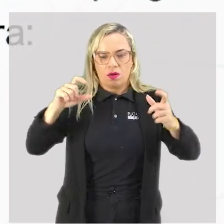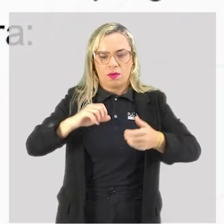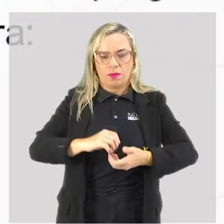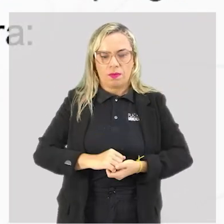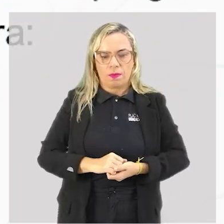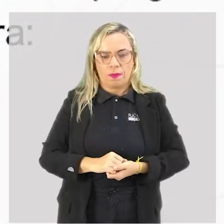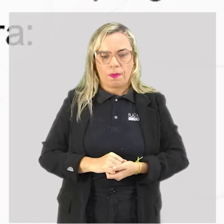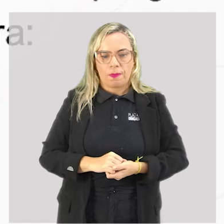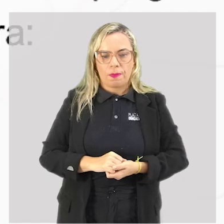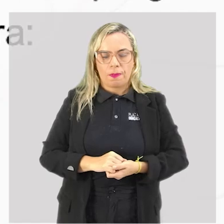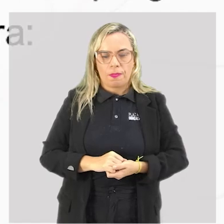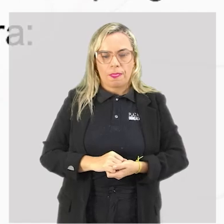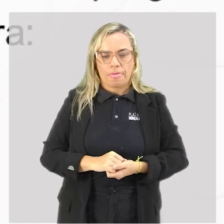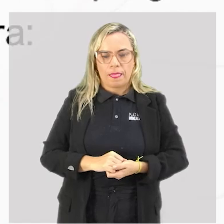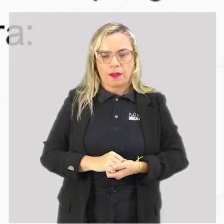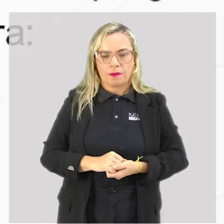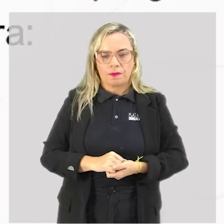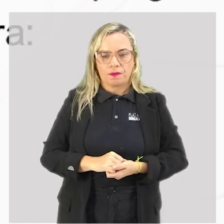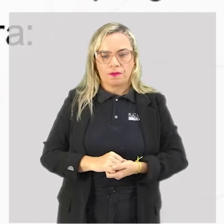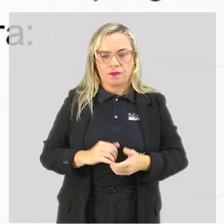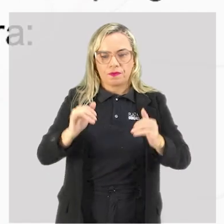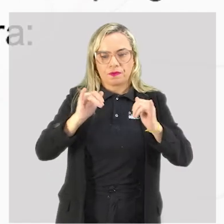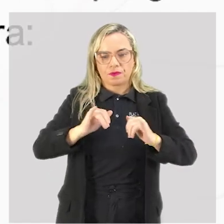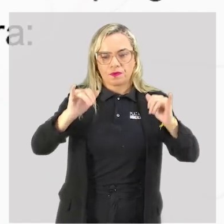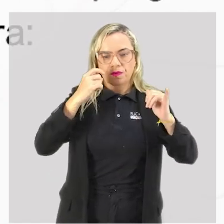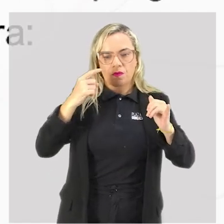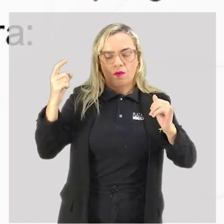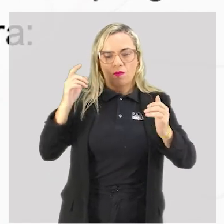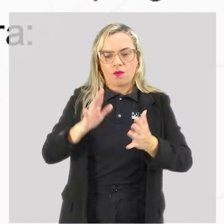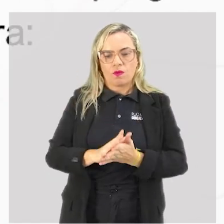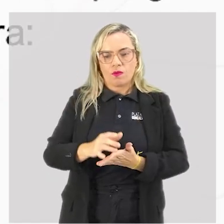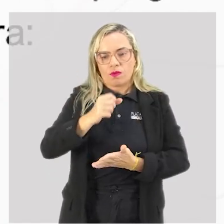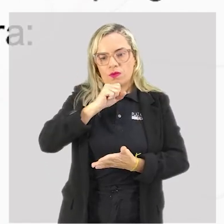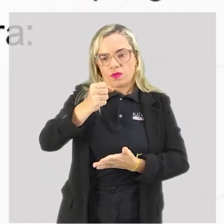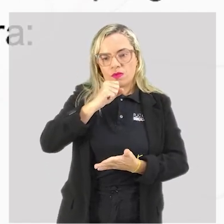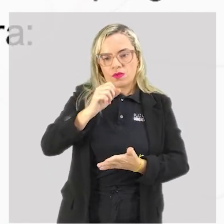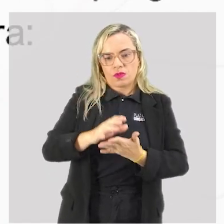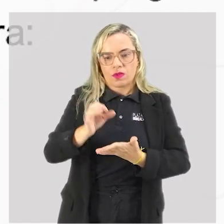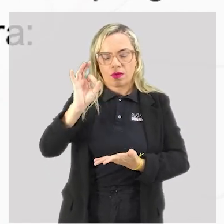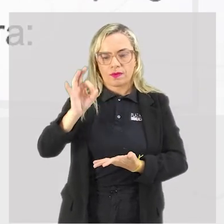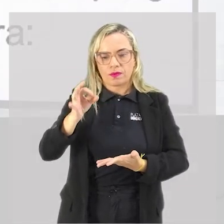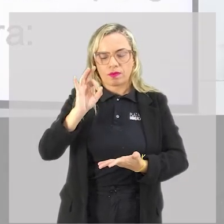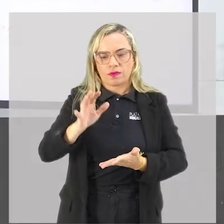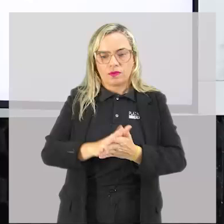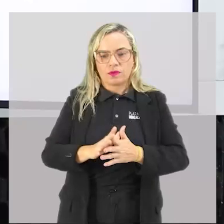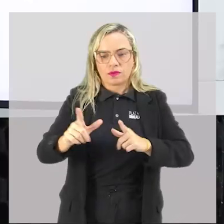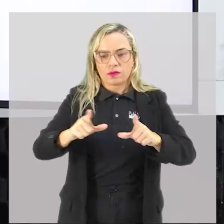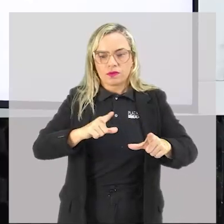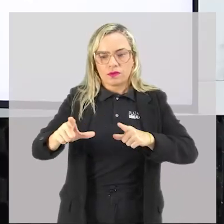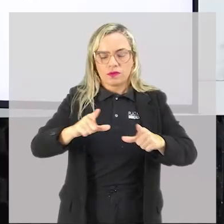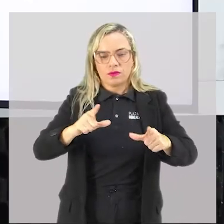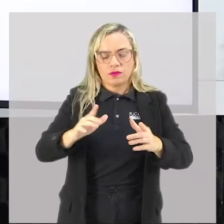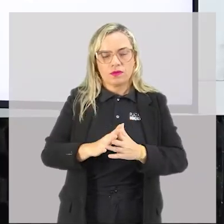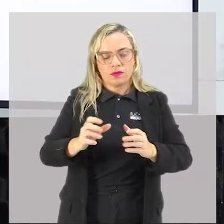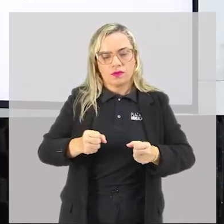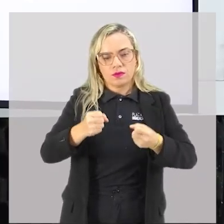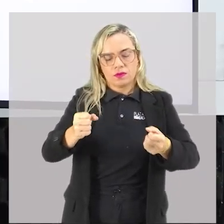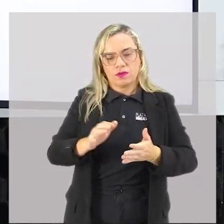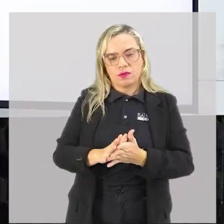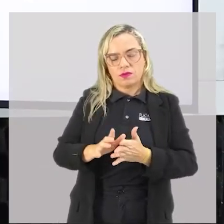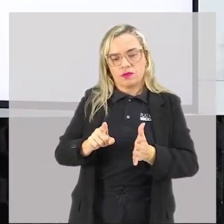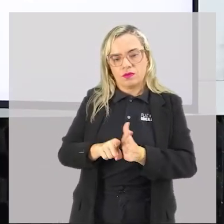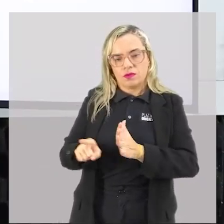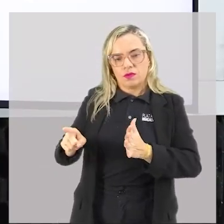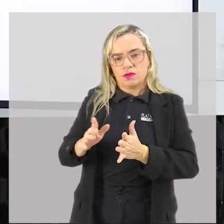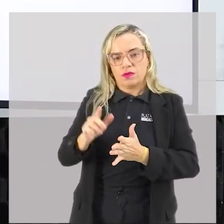Considerando as informações apresentadas no fragmento, é correto afirmar que as entrevistas de emprego permitem que empregadores usem entrevista